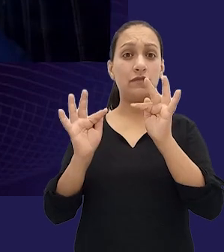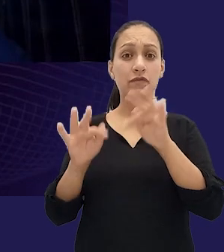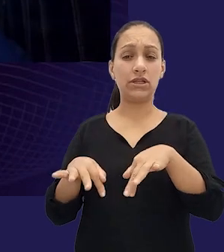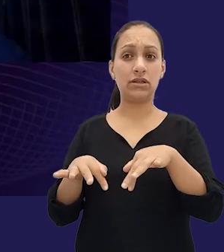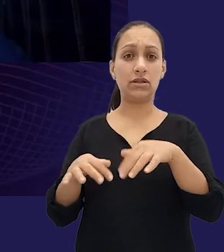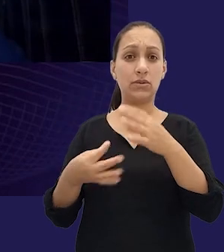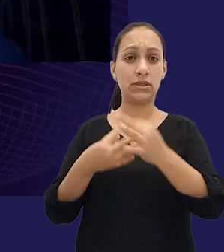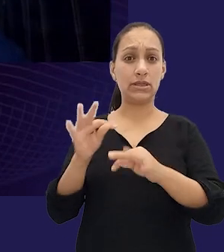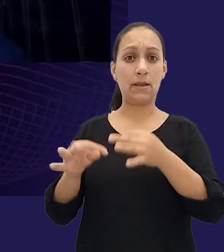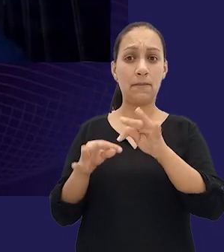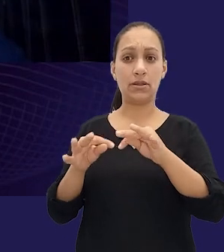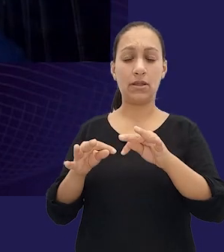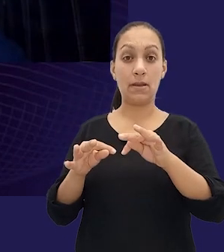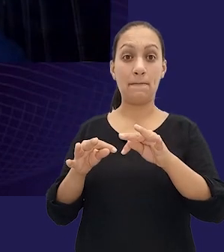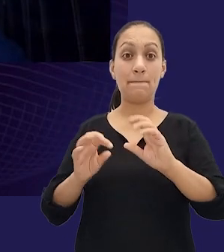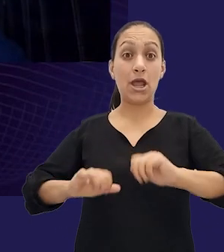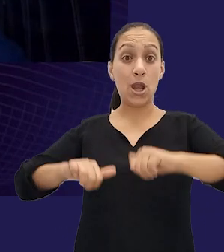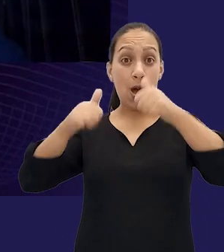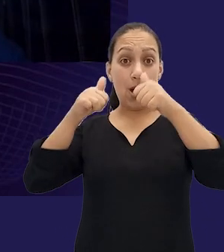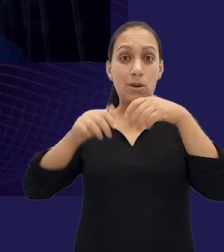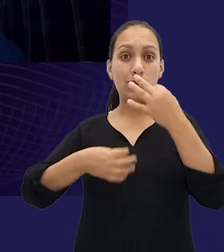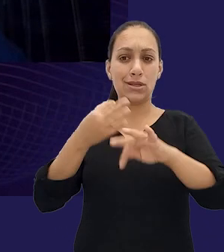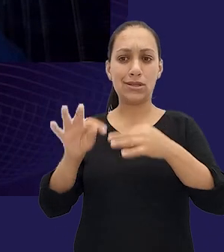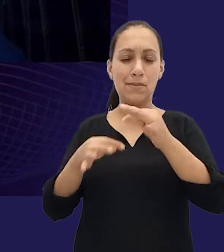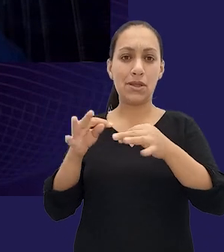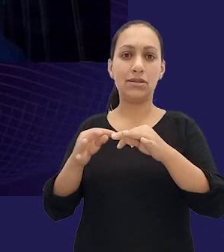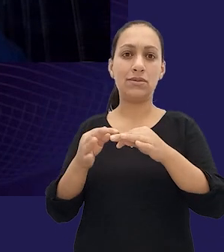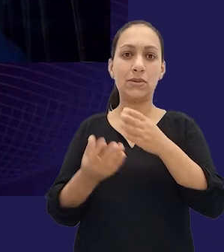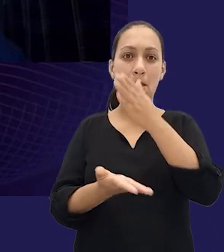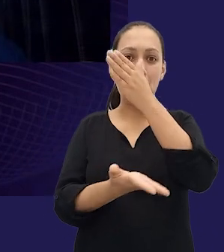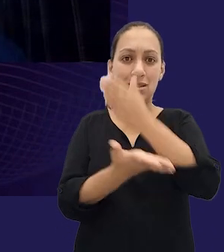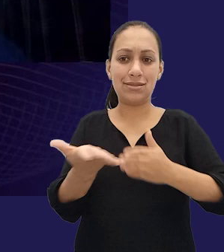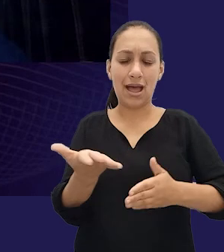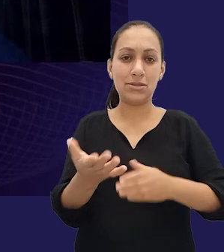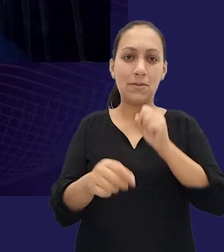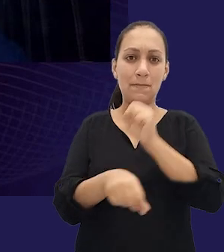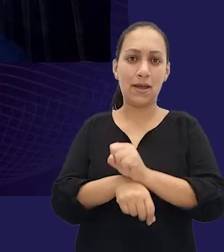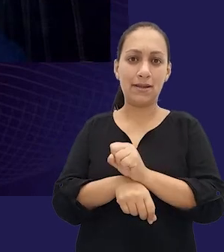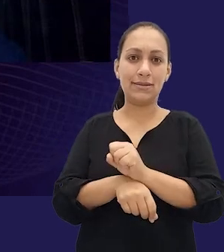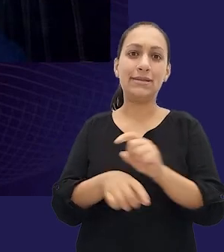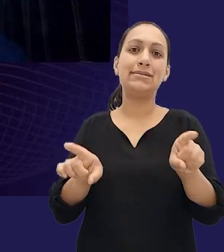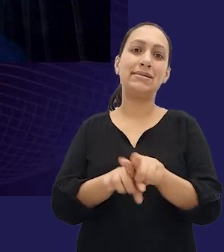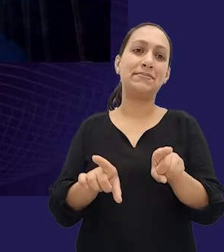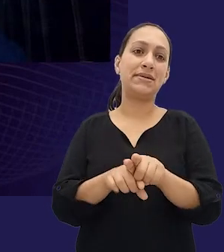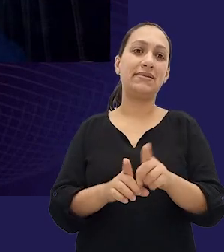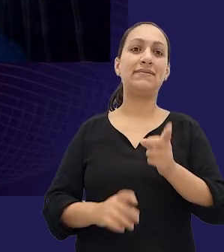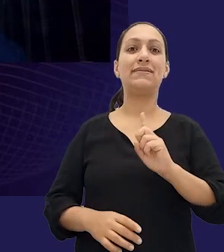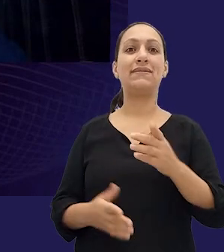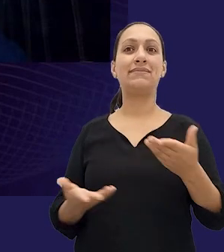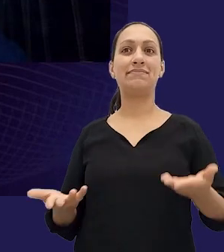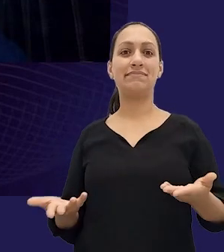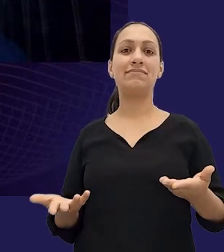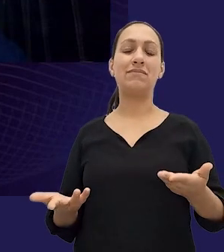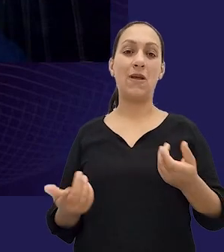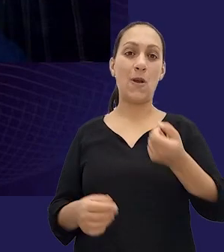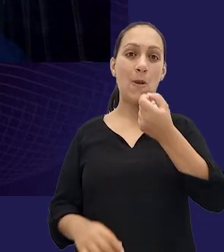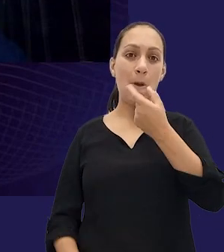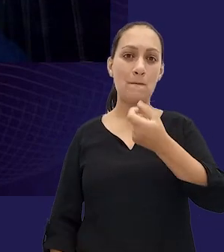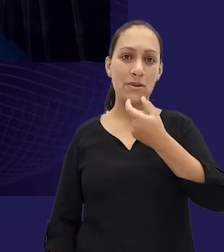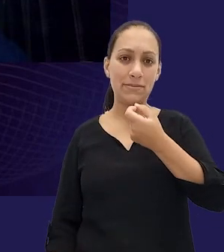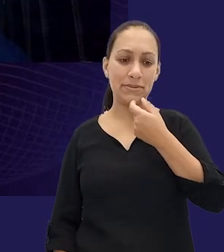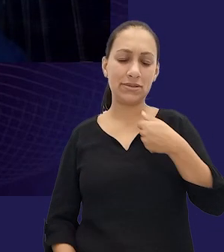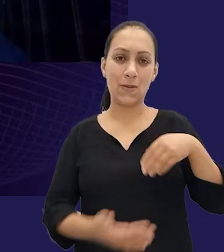dá uma melhorada nos sintomas, ele termina o tratamento lá na metade. Aí eu acho que não vale. Aí fica aqueles comprimidos ali